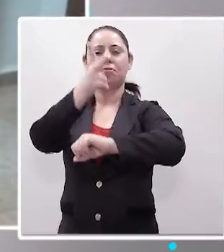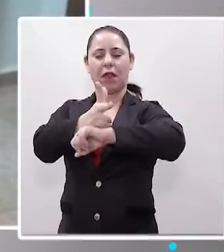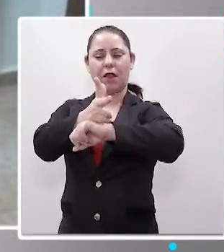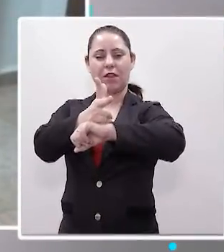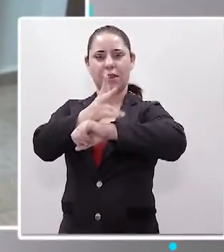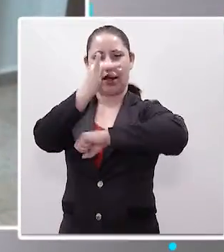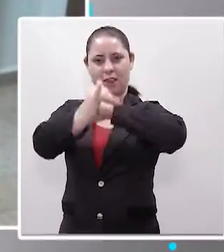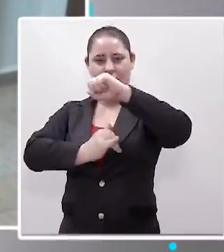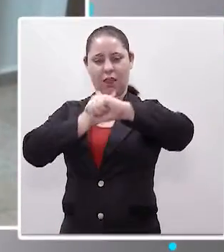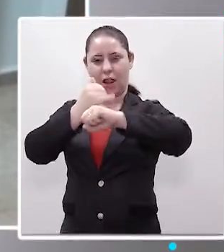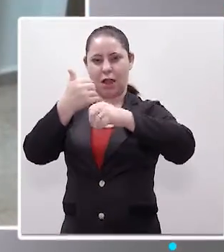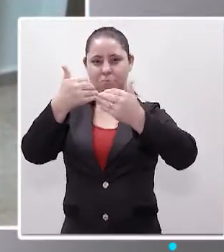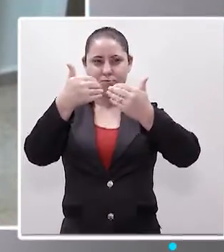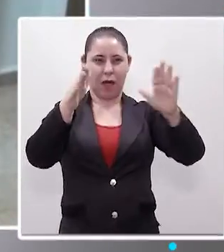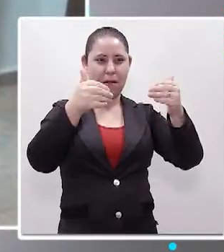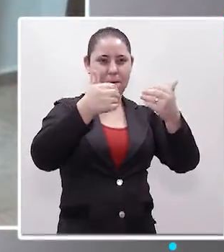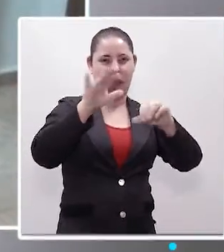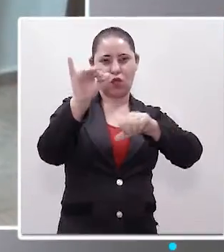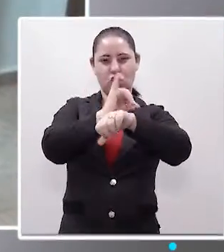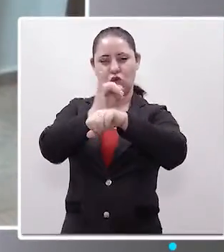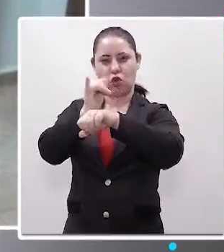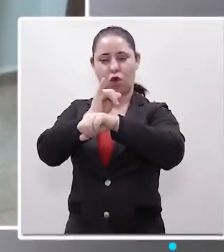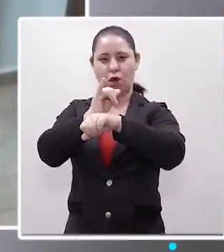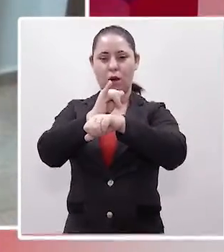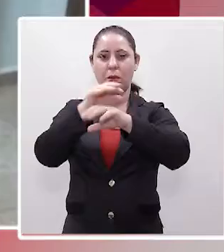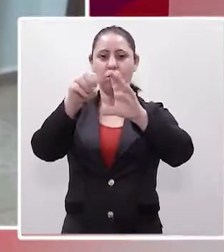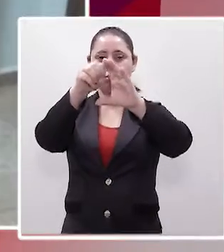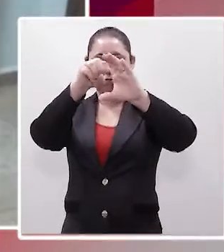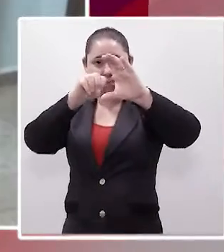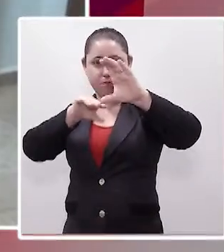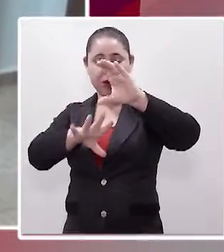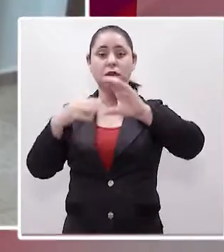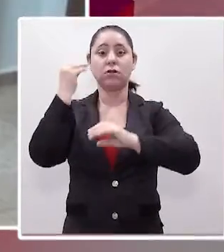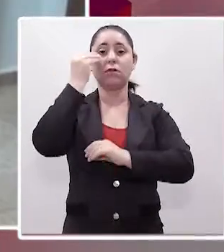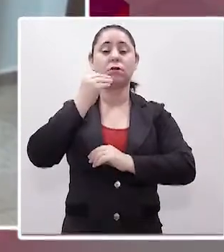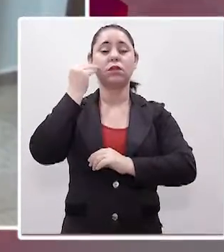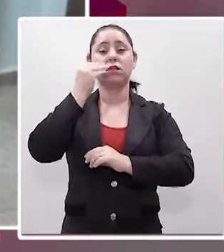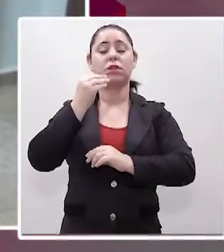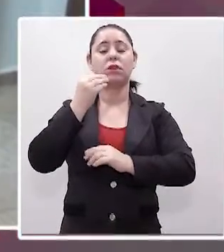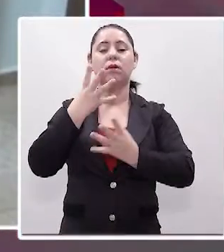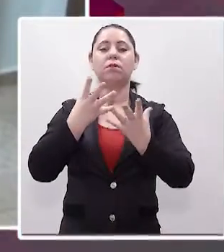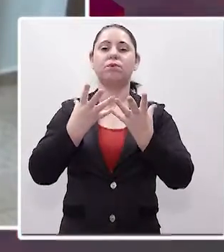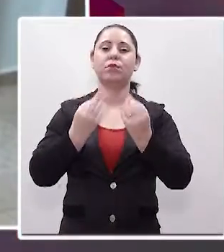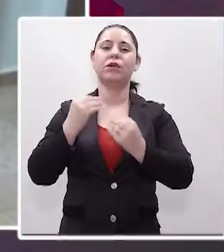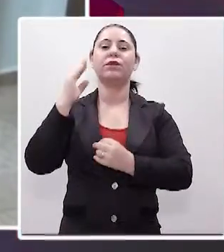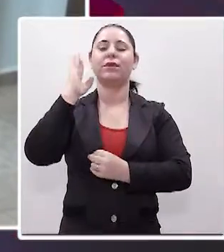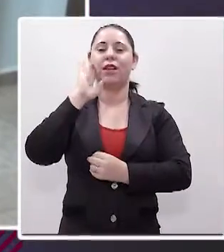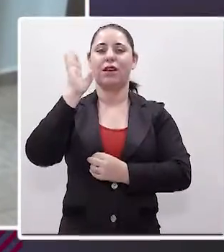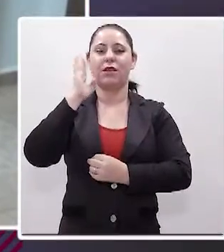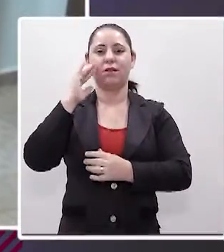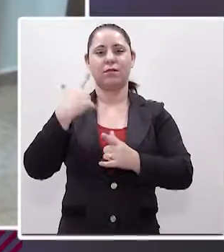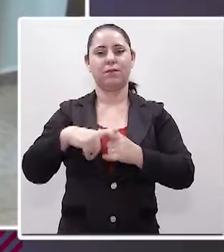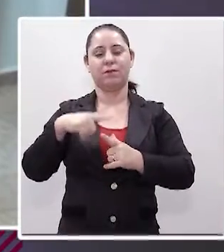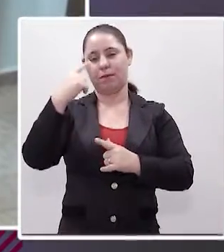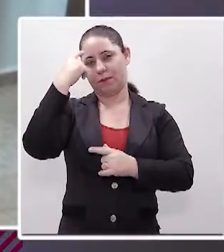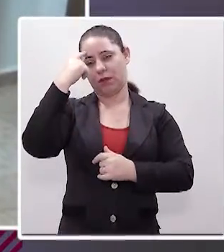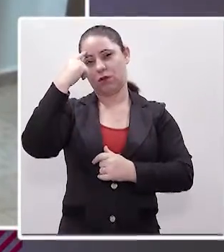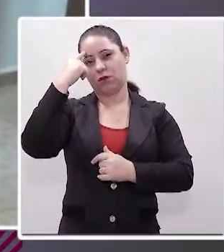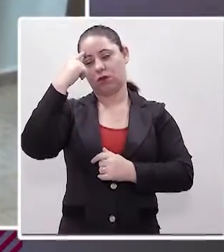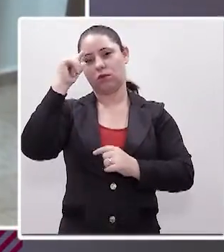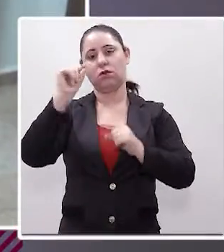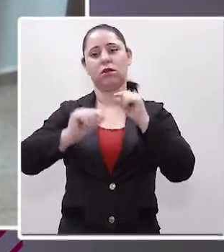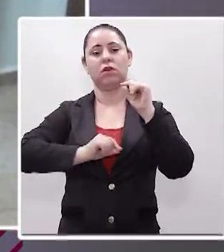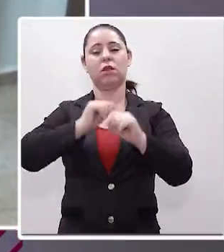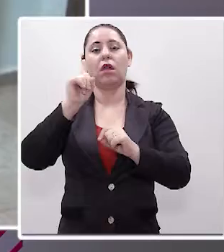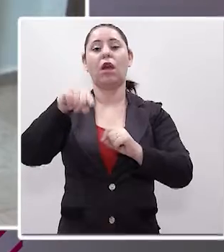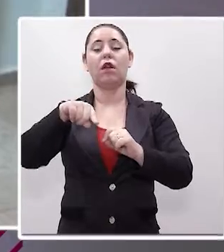lá na internet, né, abriram seus canais no YouTube e começaram a compartilhar experiências. Isso foi muito legal. E eu